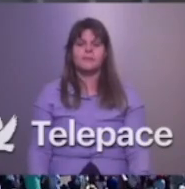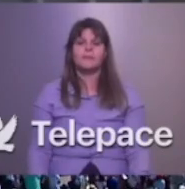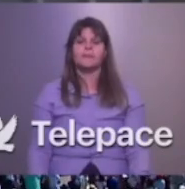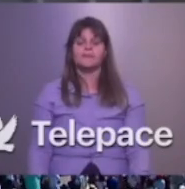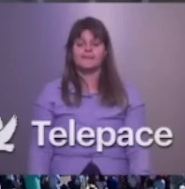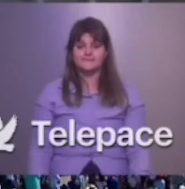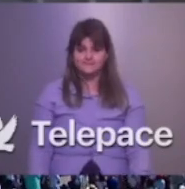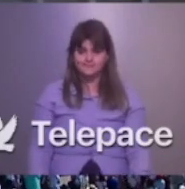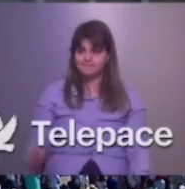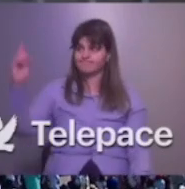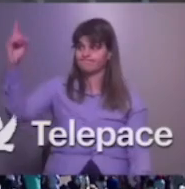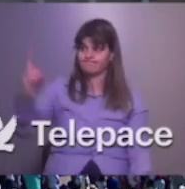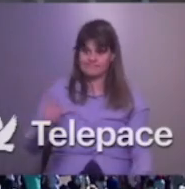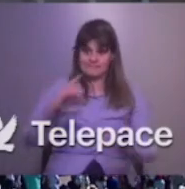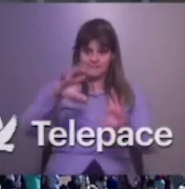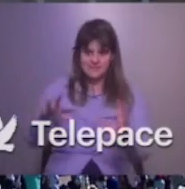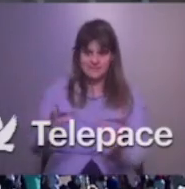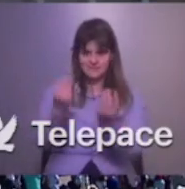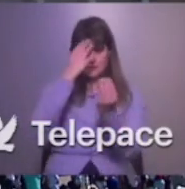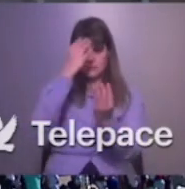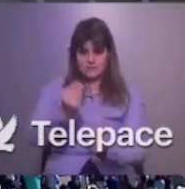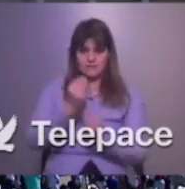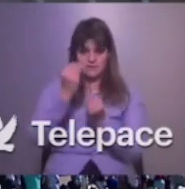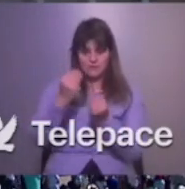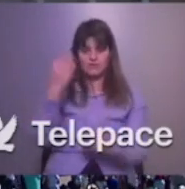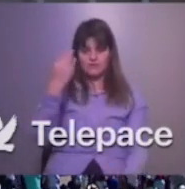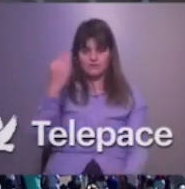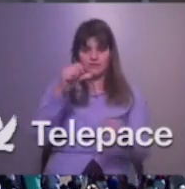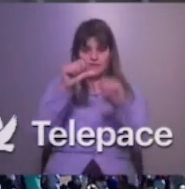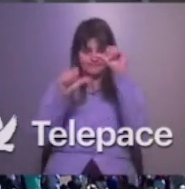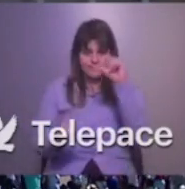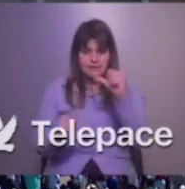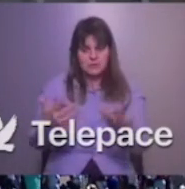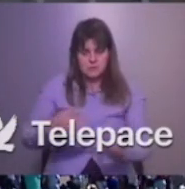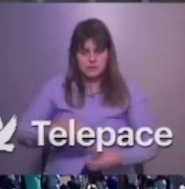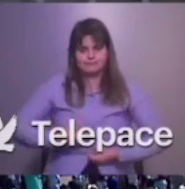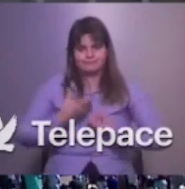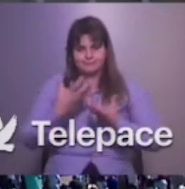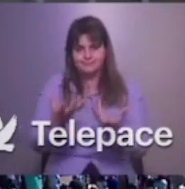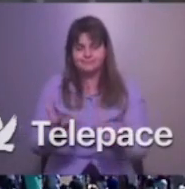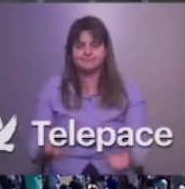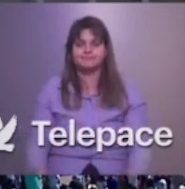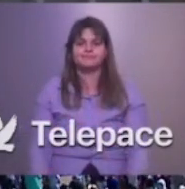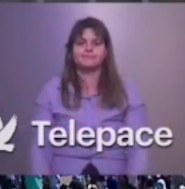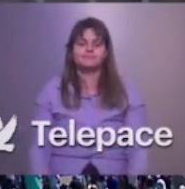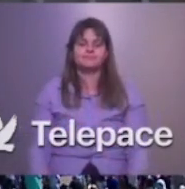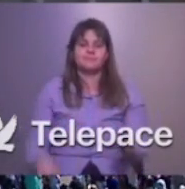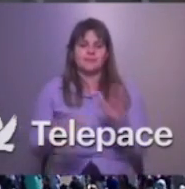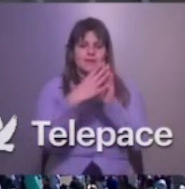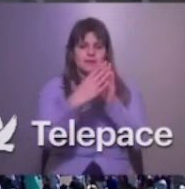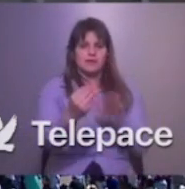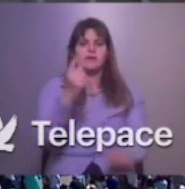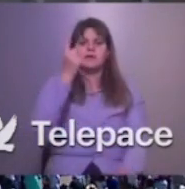Fieis aos ensinamentos do Salvador, ousamos dizer: